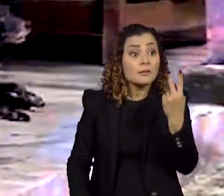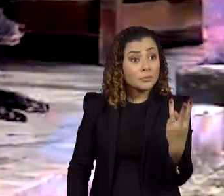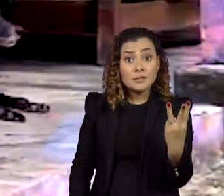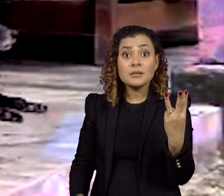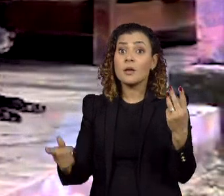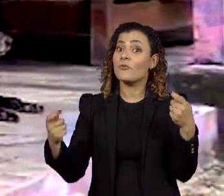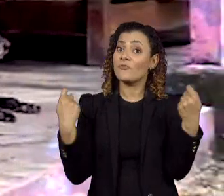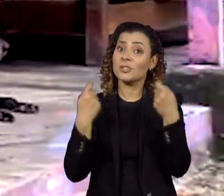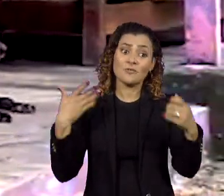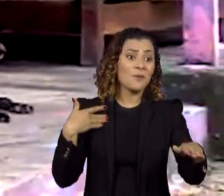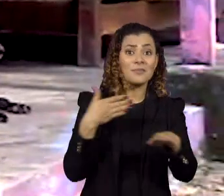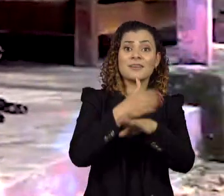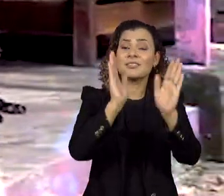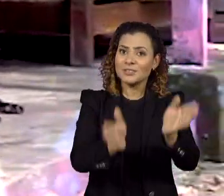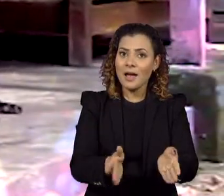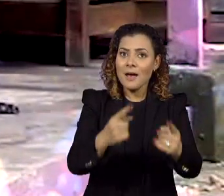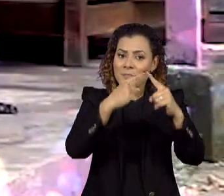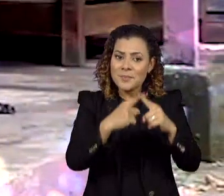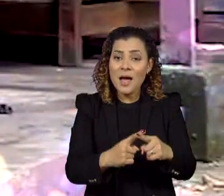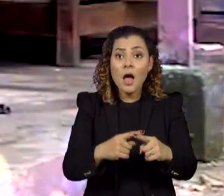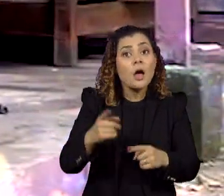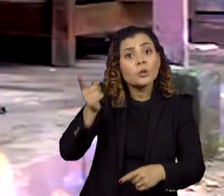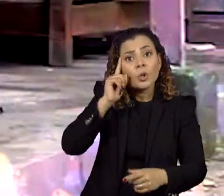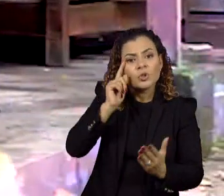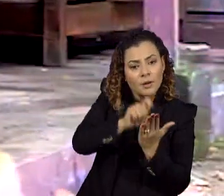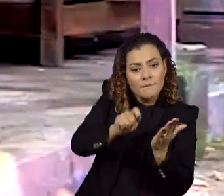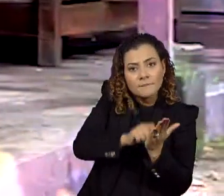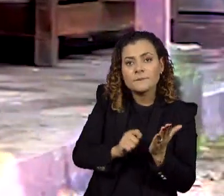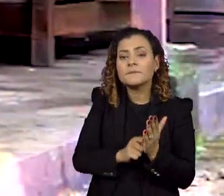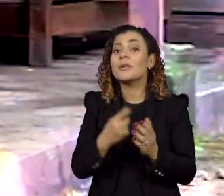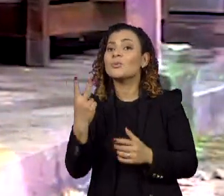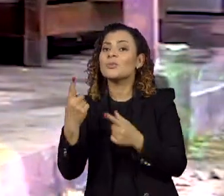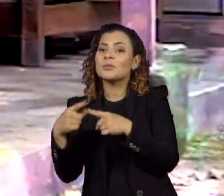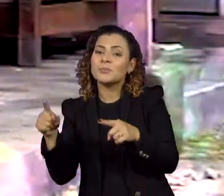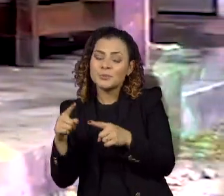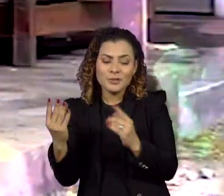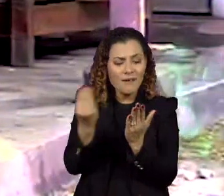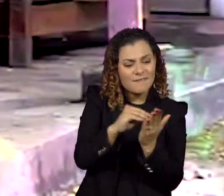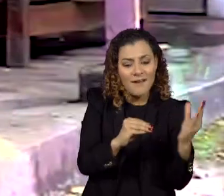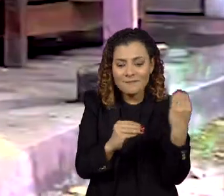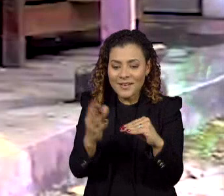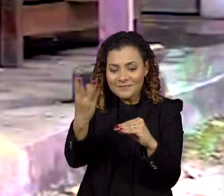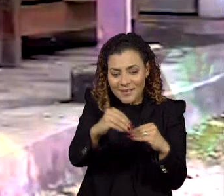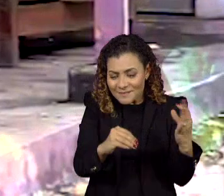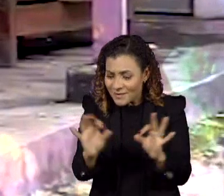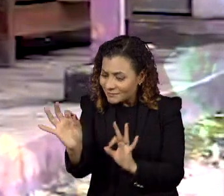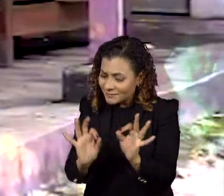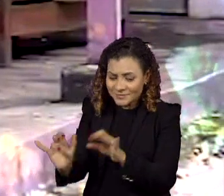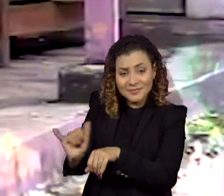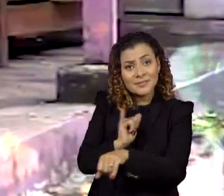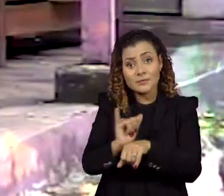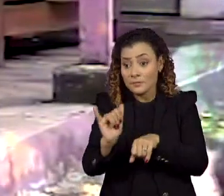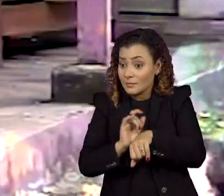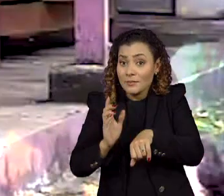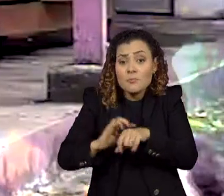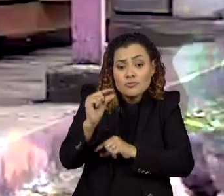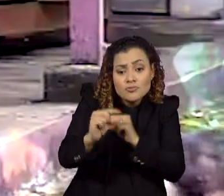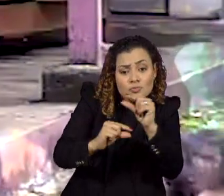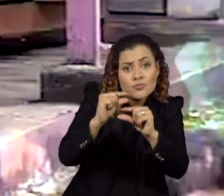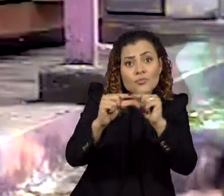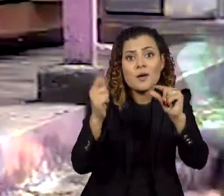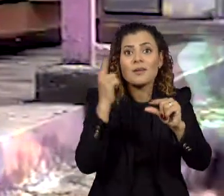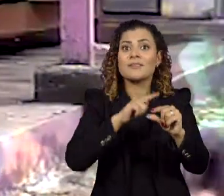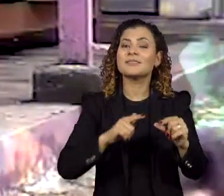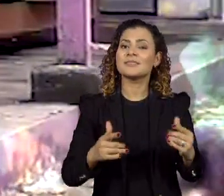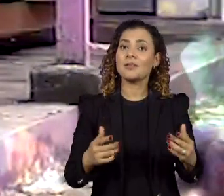festival. Cada dia escrevia uma cena, 2 canções, e dava para musicar e íamos integrando aos poucos.